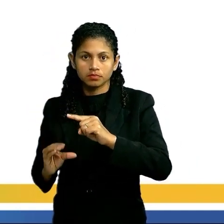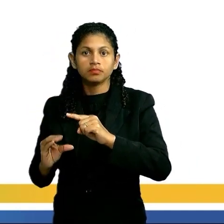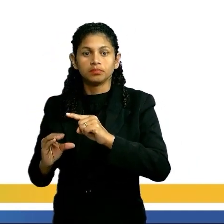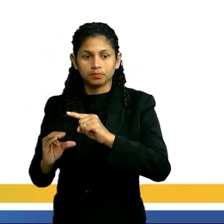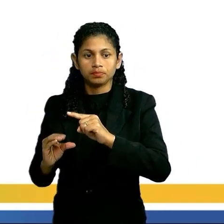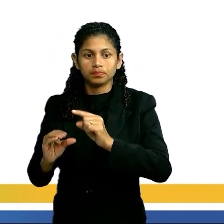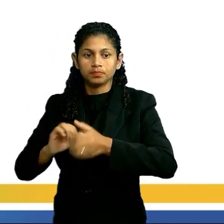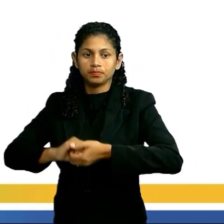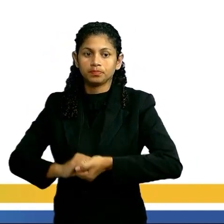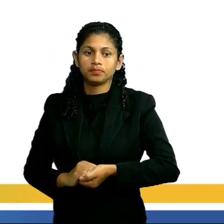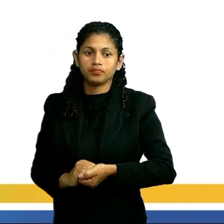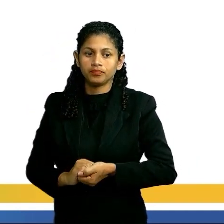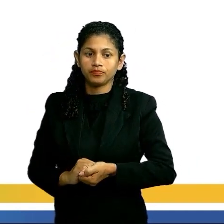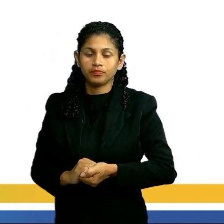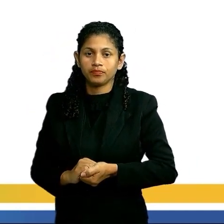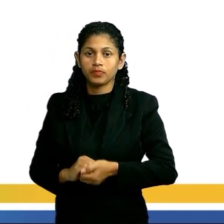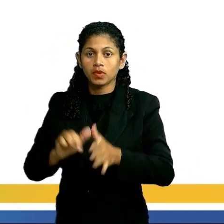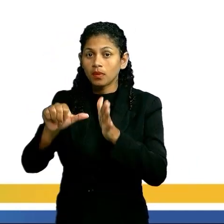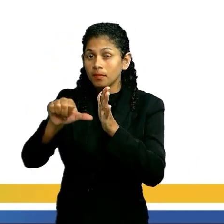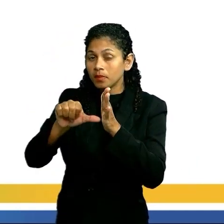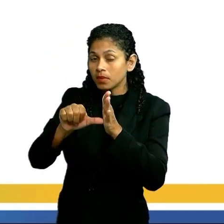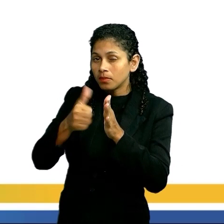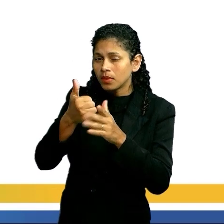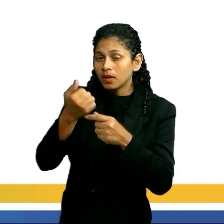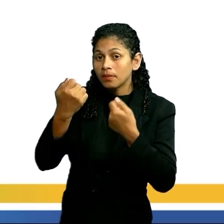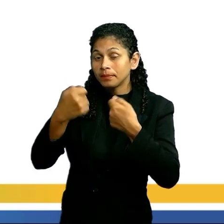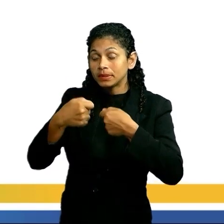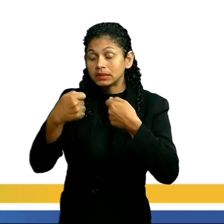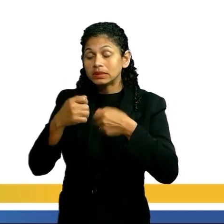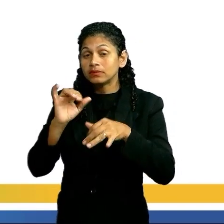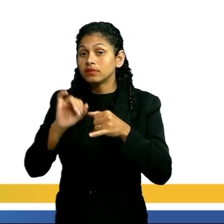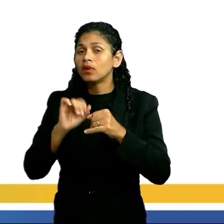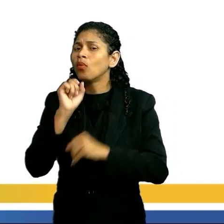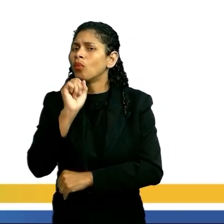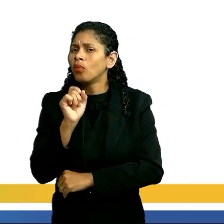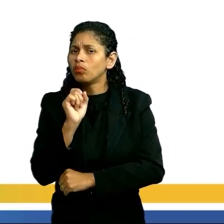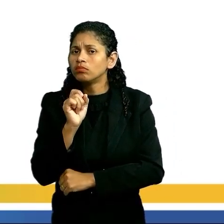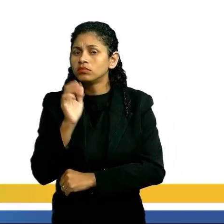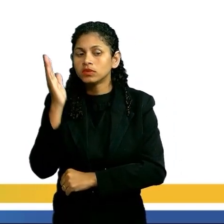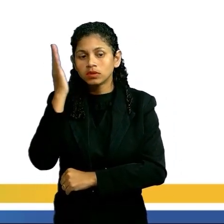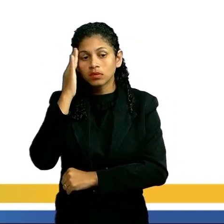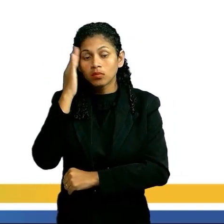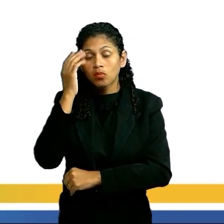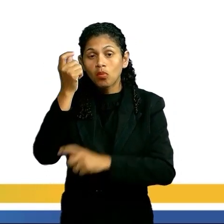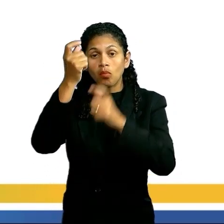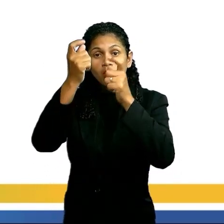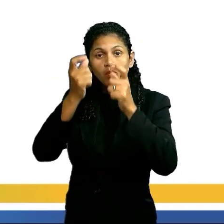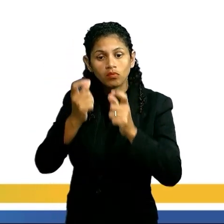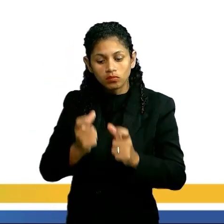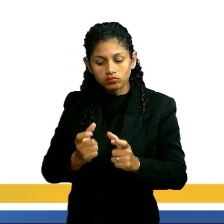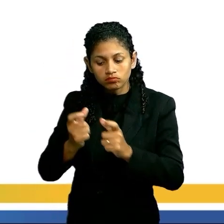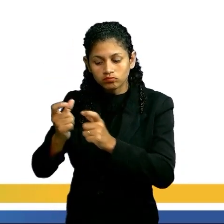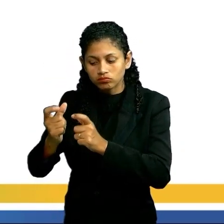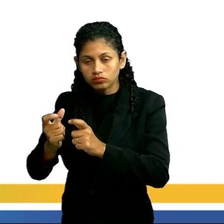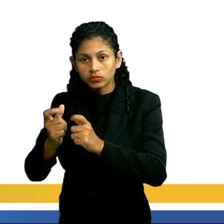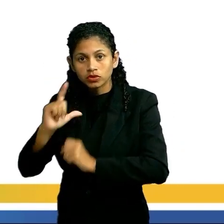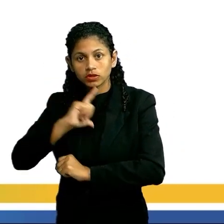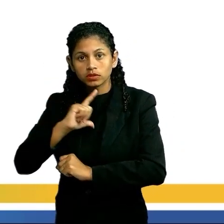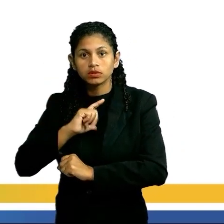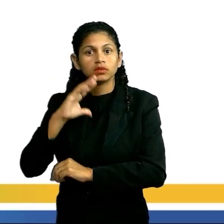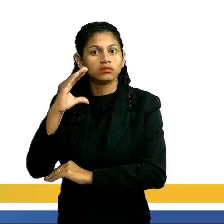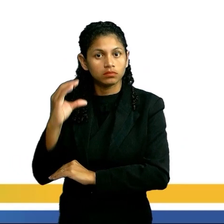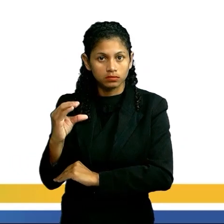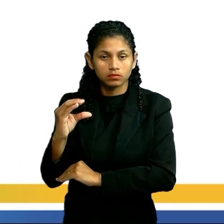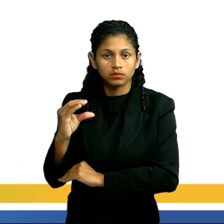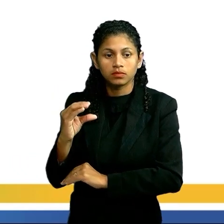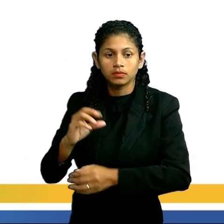desculpa. Então, a primeira coisa que vocês devem fazer é saber onde existem átomos de carbono. Essa é a